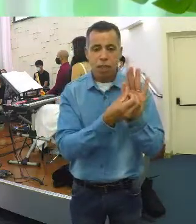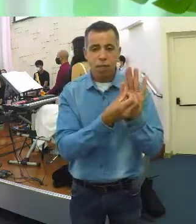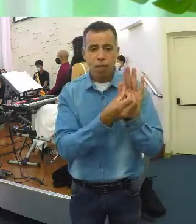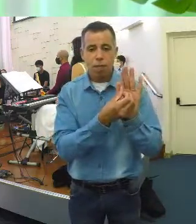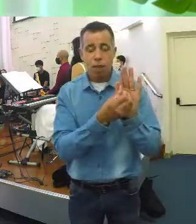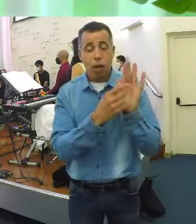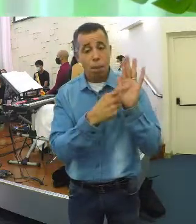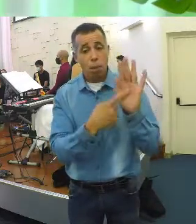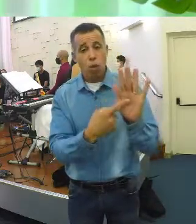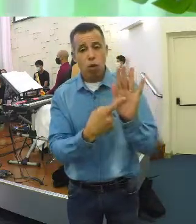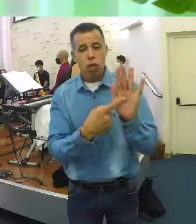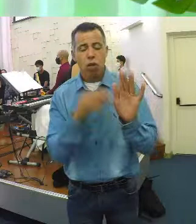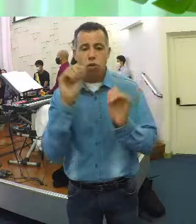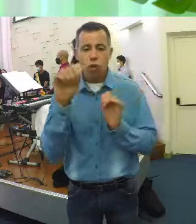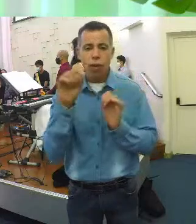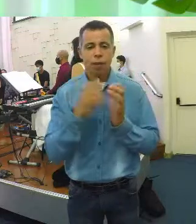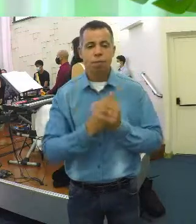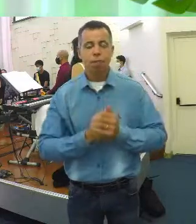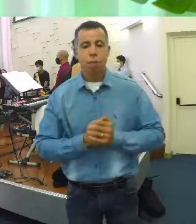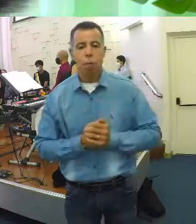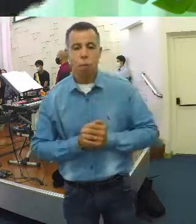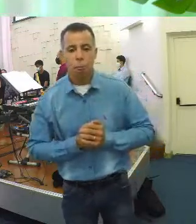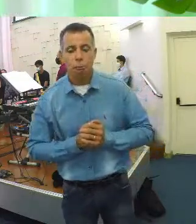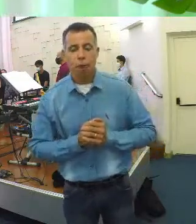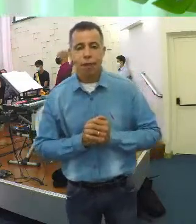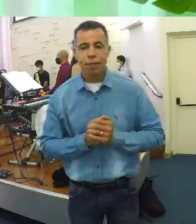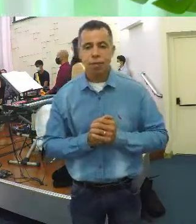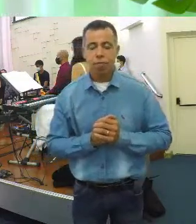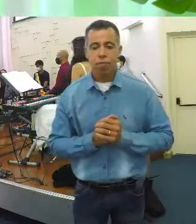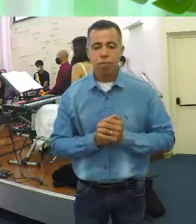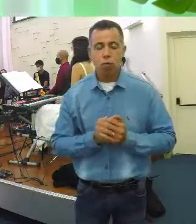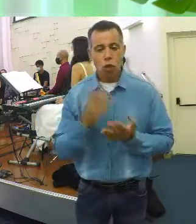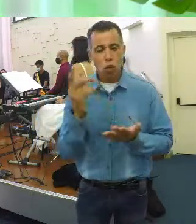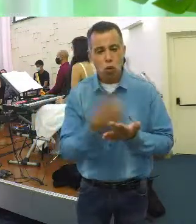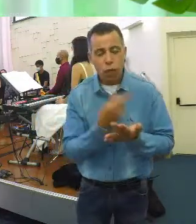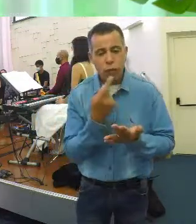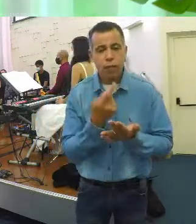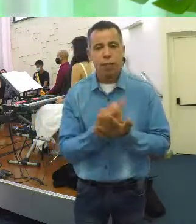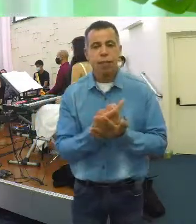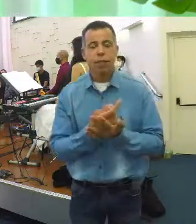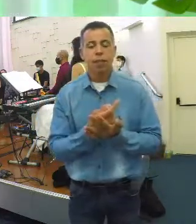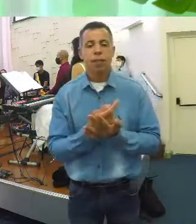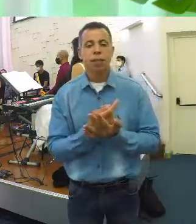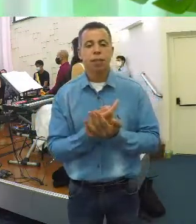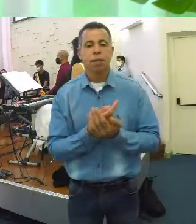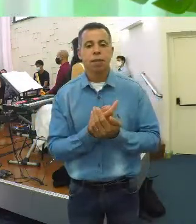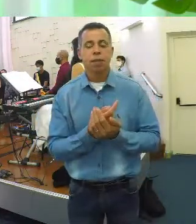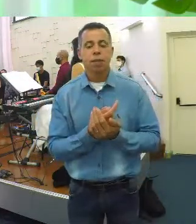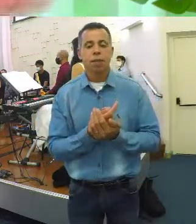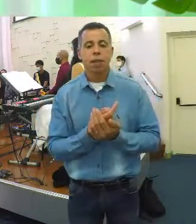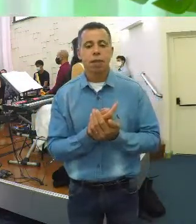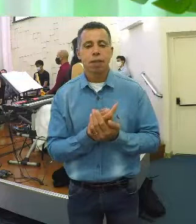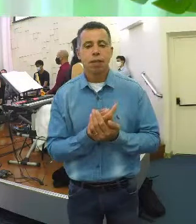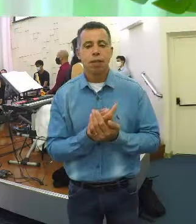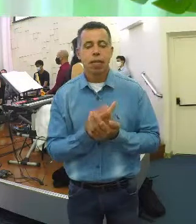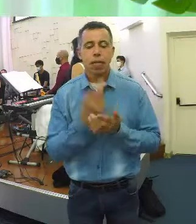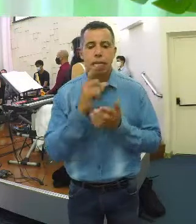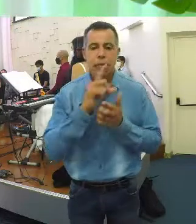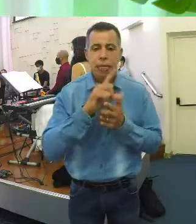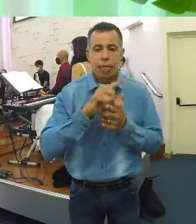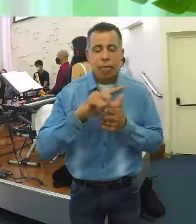narra esse santo êxodo, essa saída